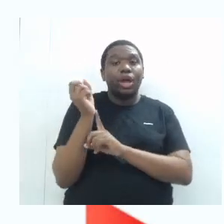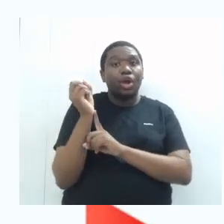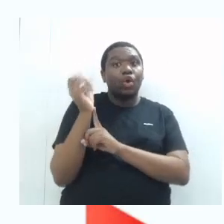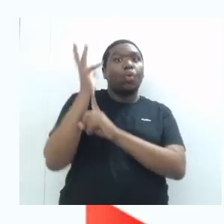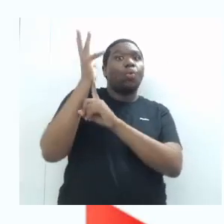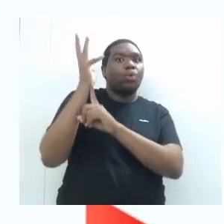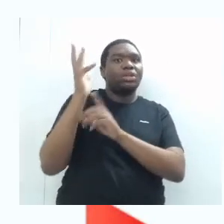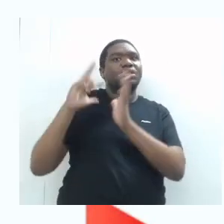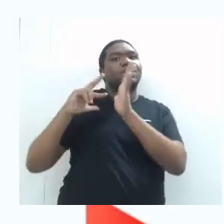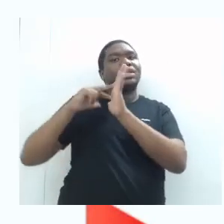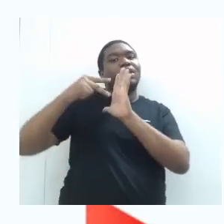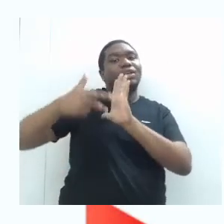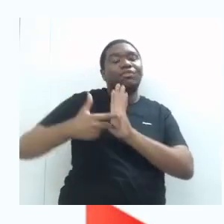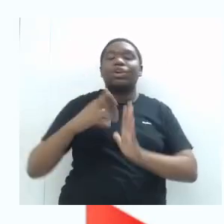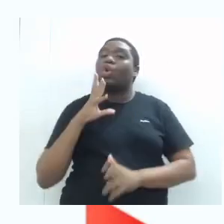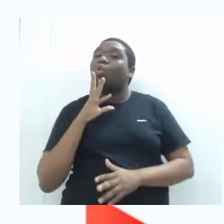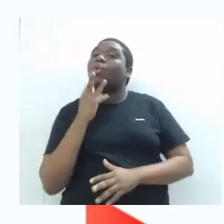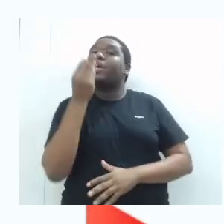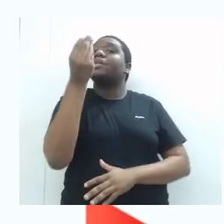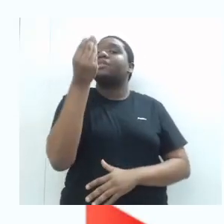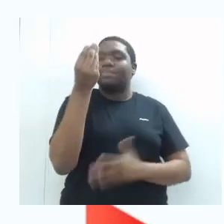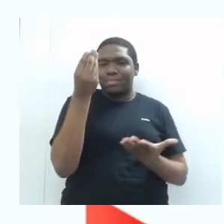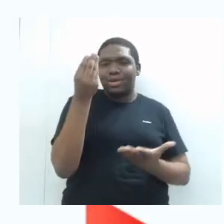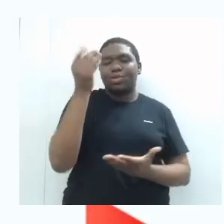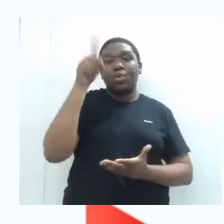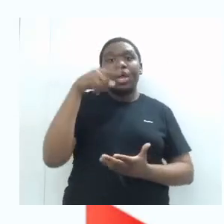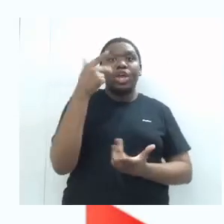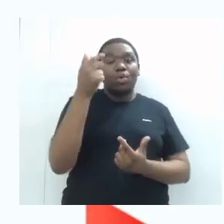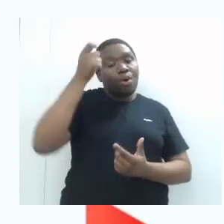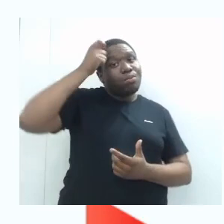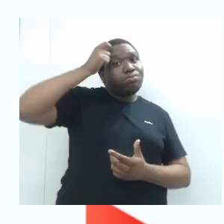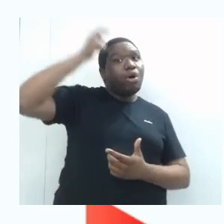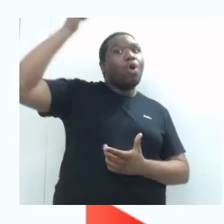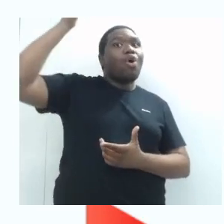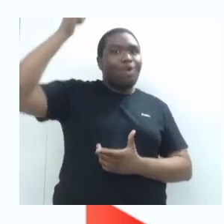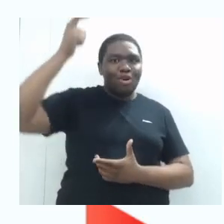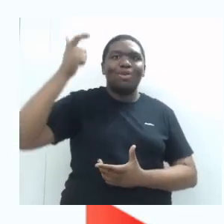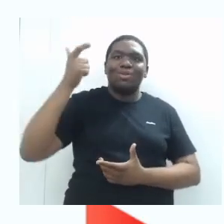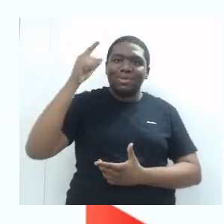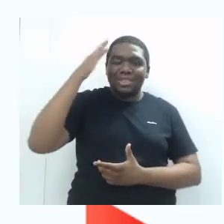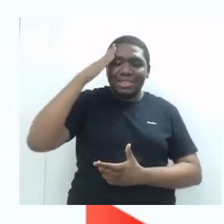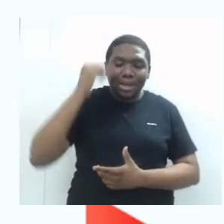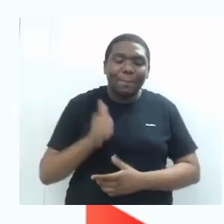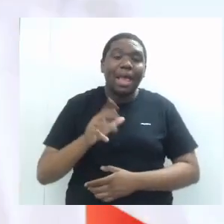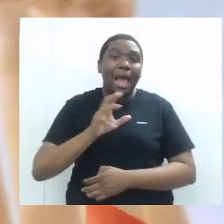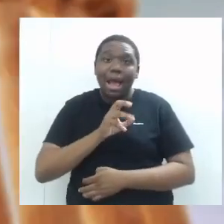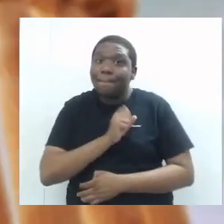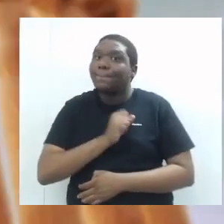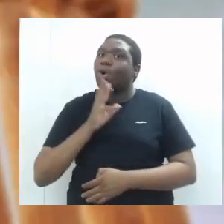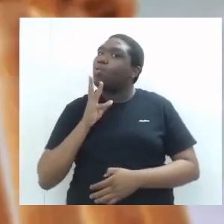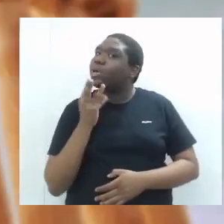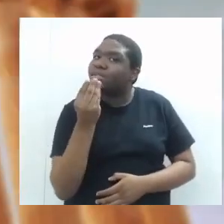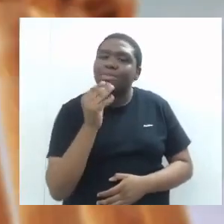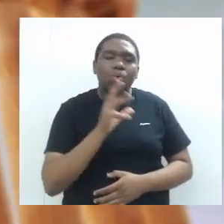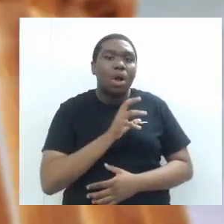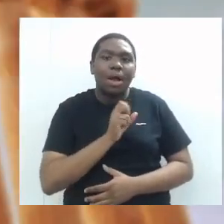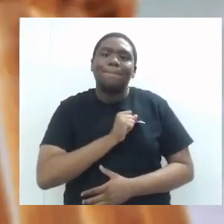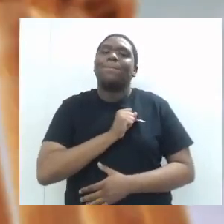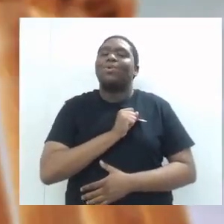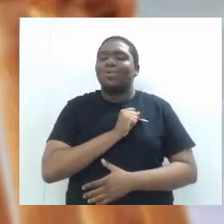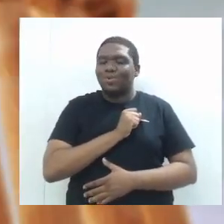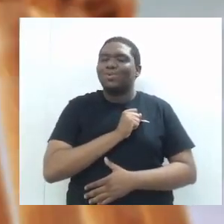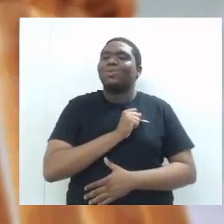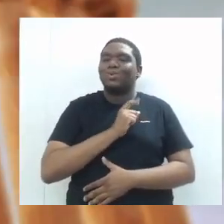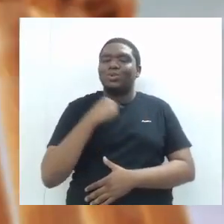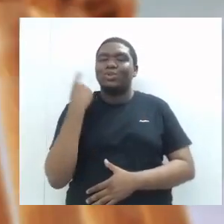conhecimento, olha aí, gente, esse amor ao saber, esse amor ao conhecimento que vai